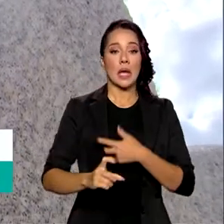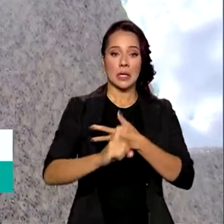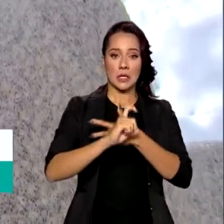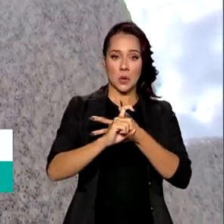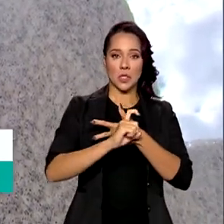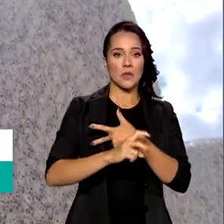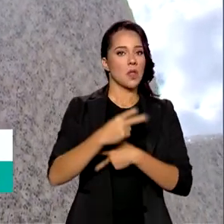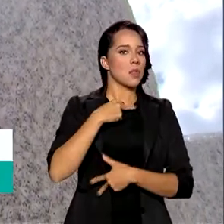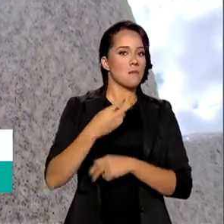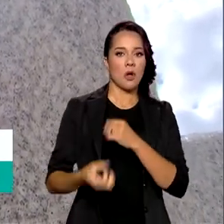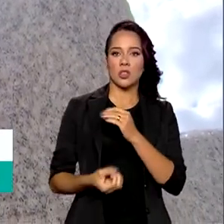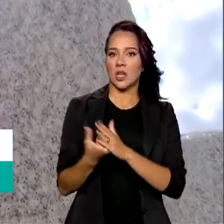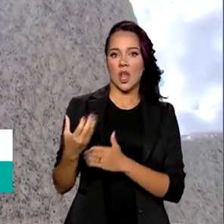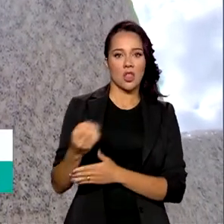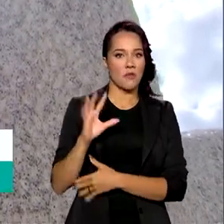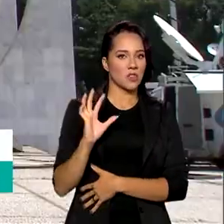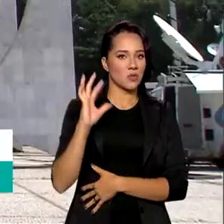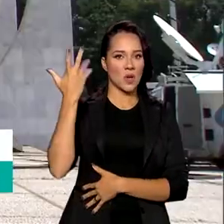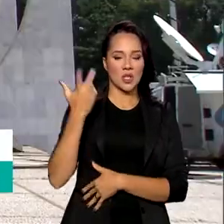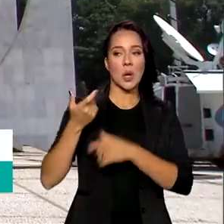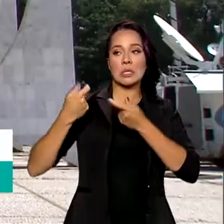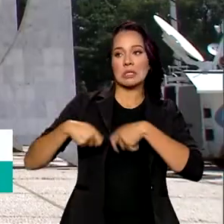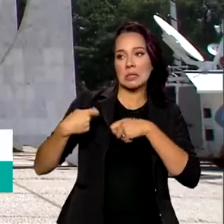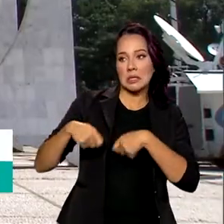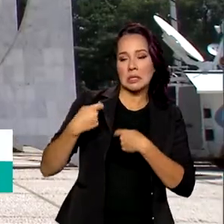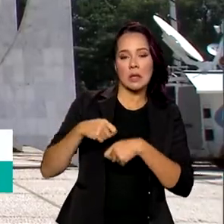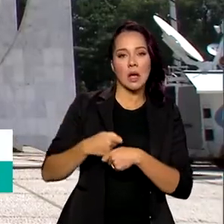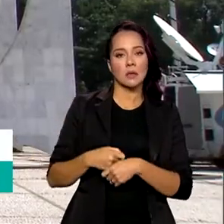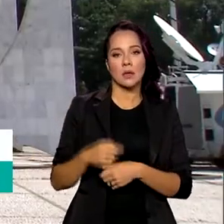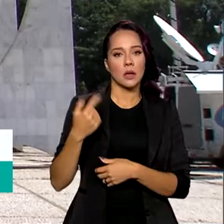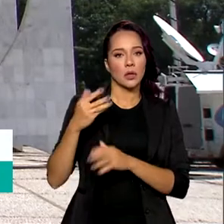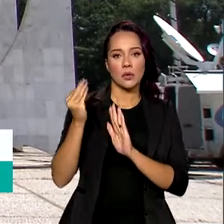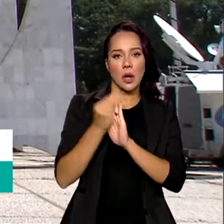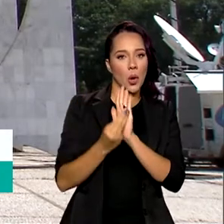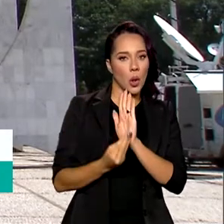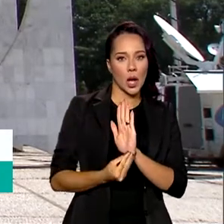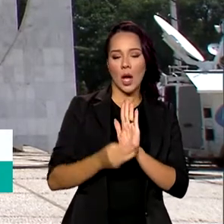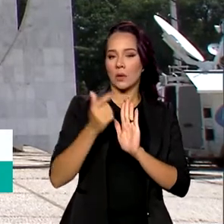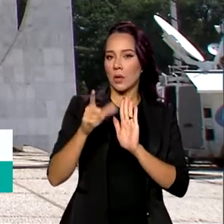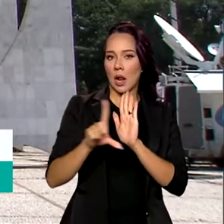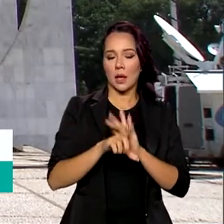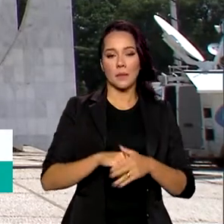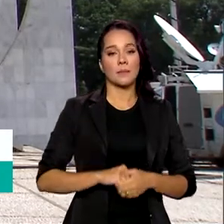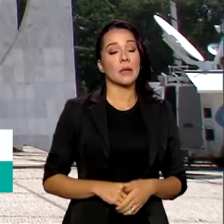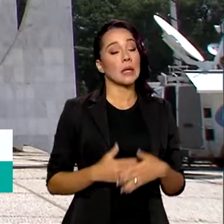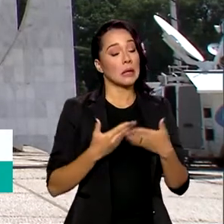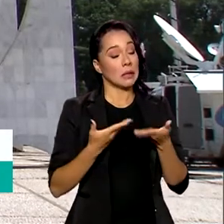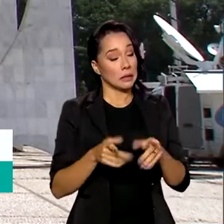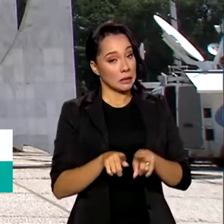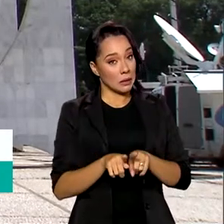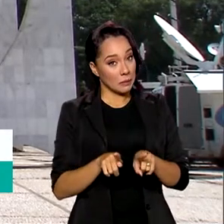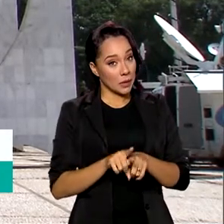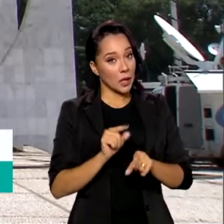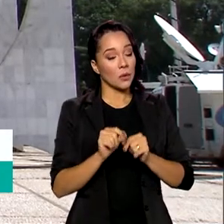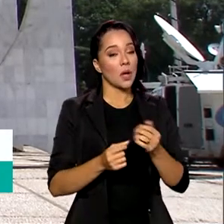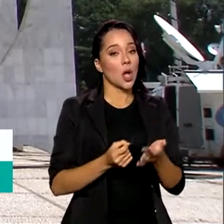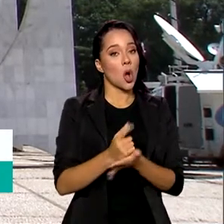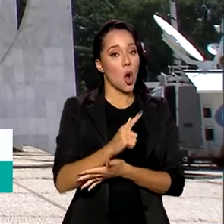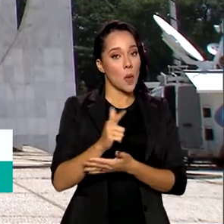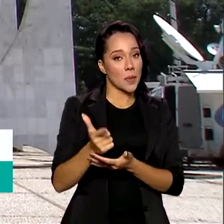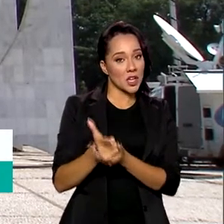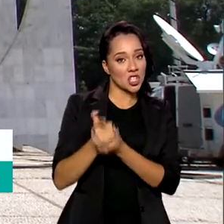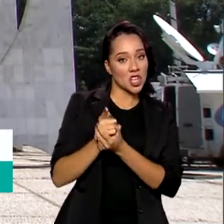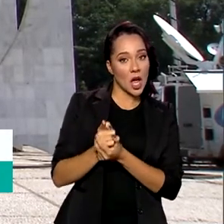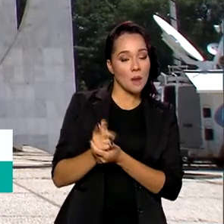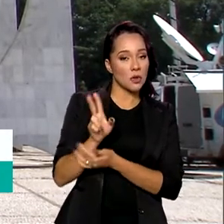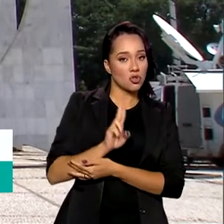executivo não pode criar novas situações de necessidade que não estão previstas em lei além disso a compra de